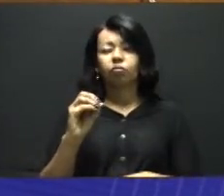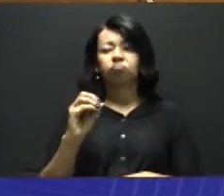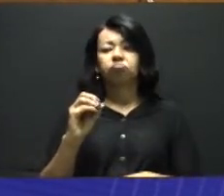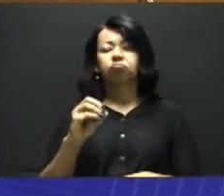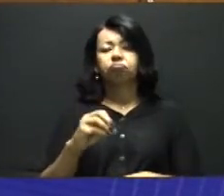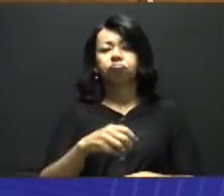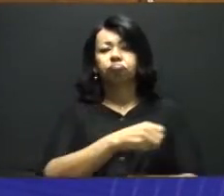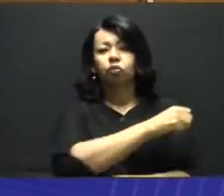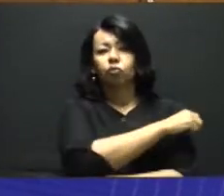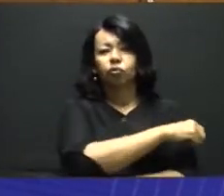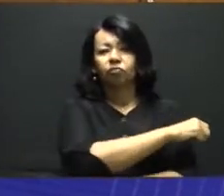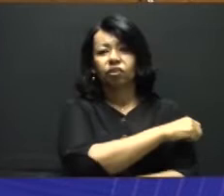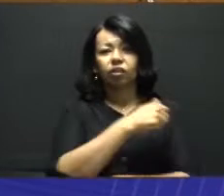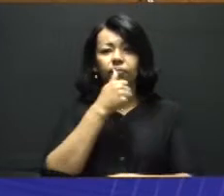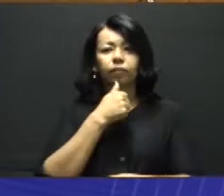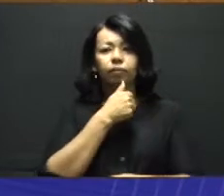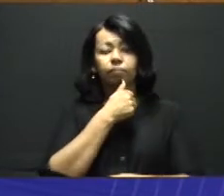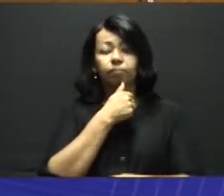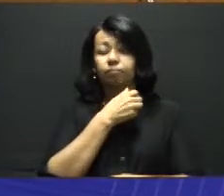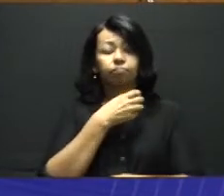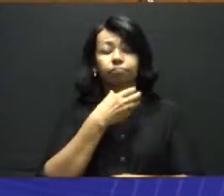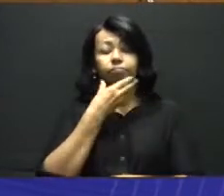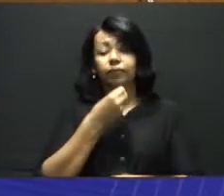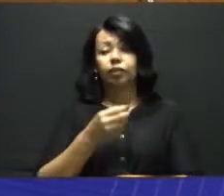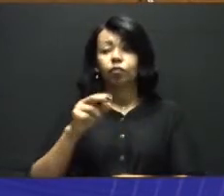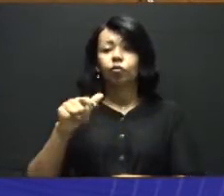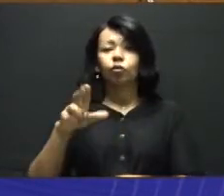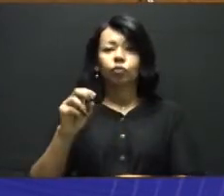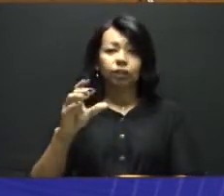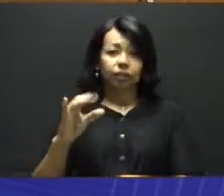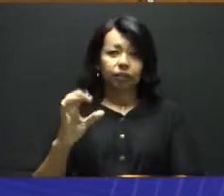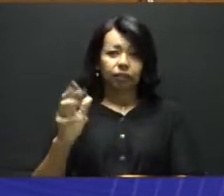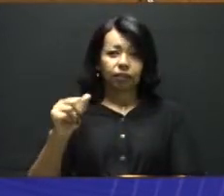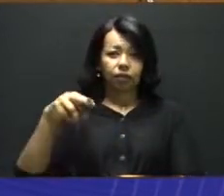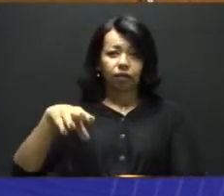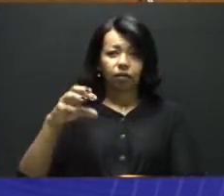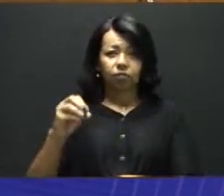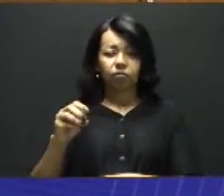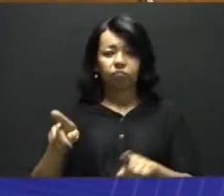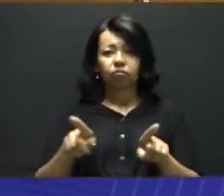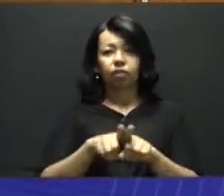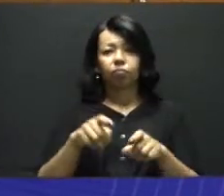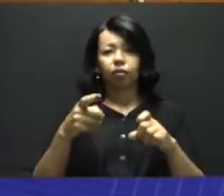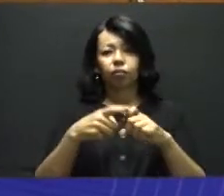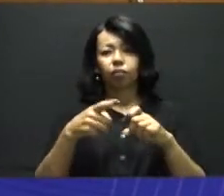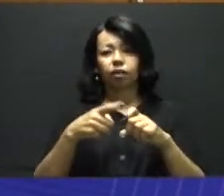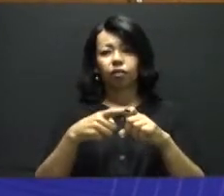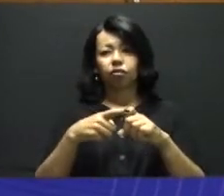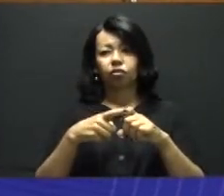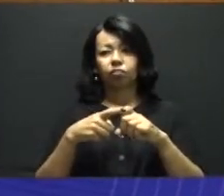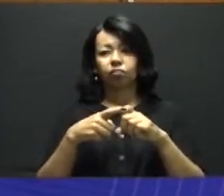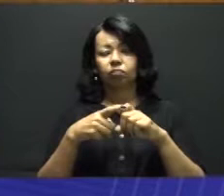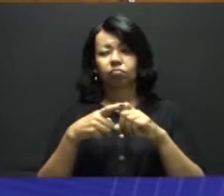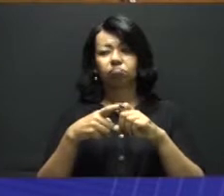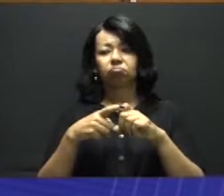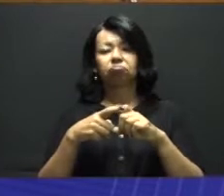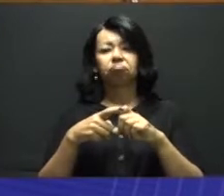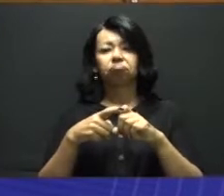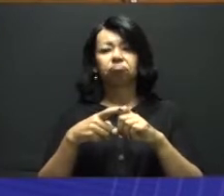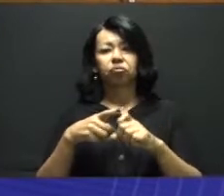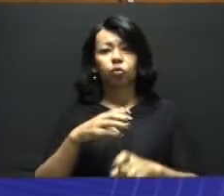enfermeiro luciano silva eo médico guilherme santoro foram os grandes heróis por essa ajuda